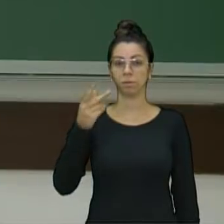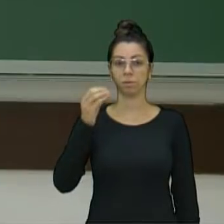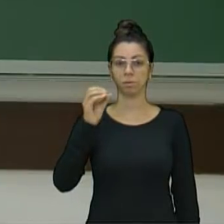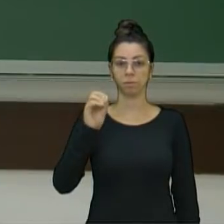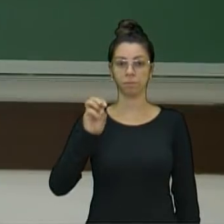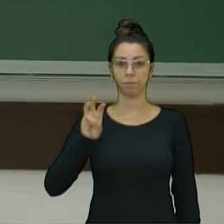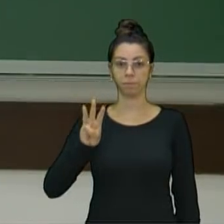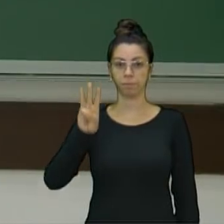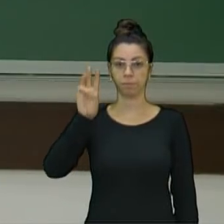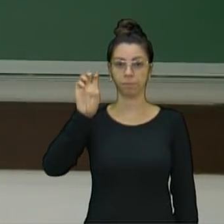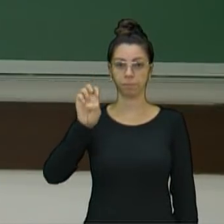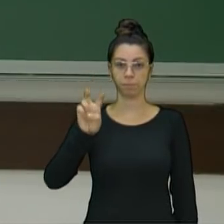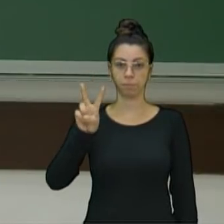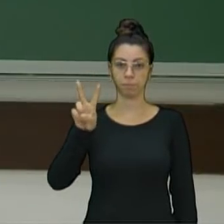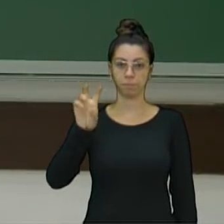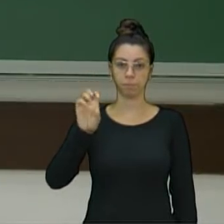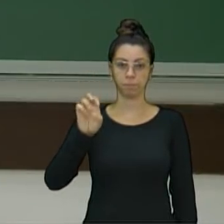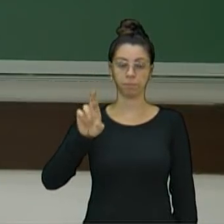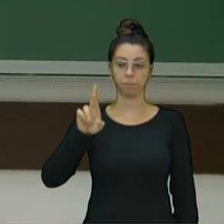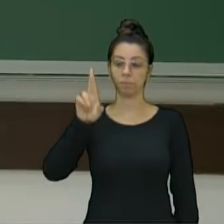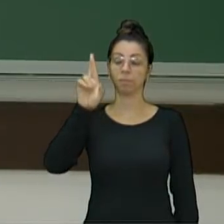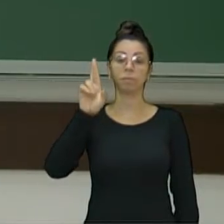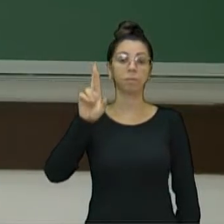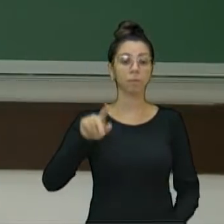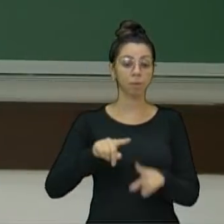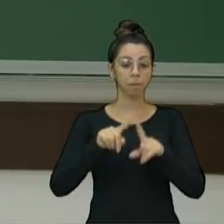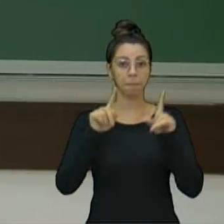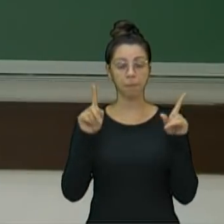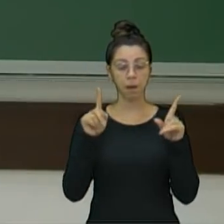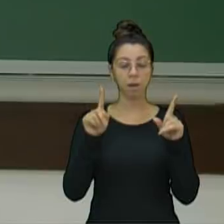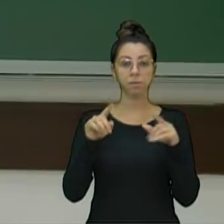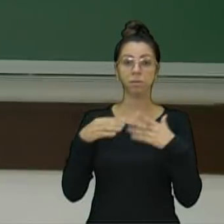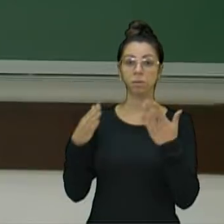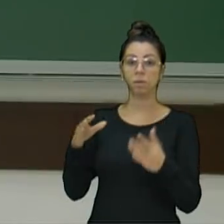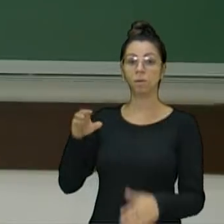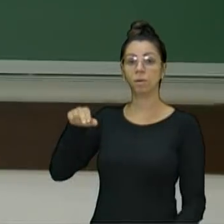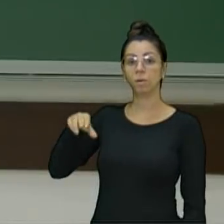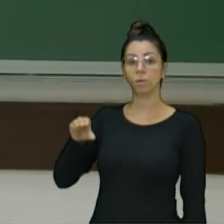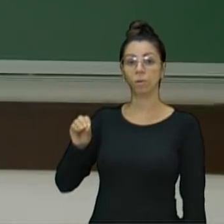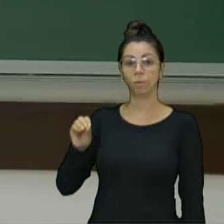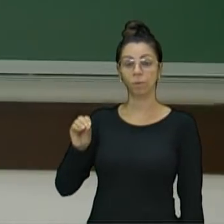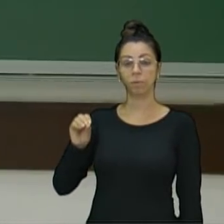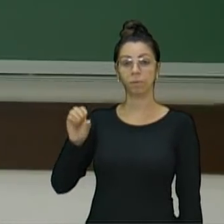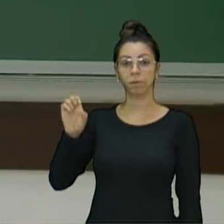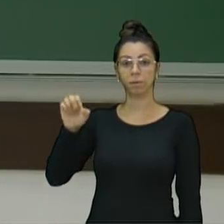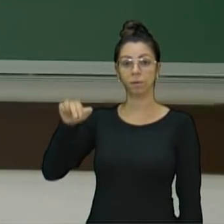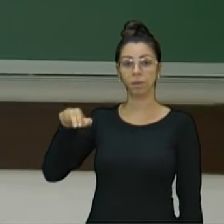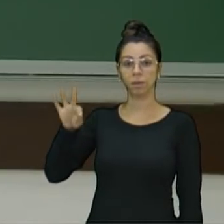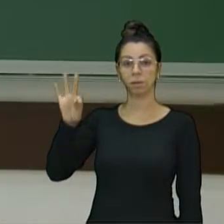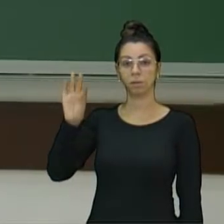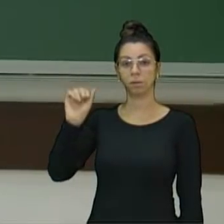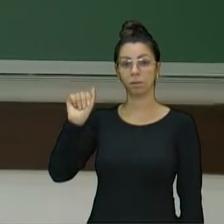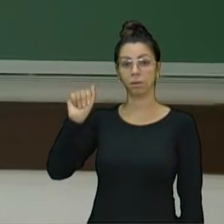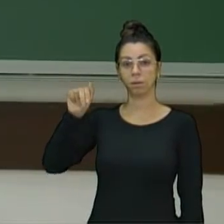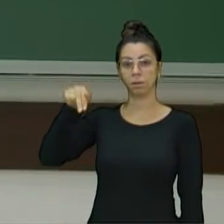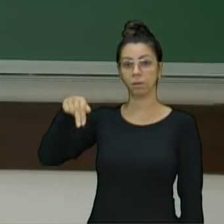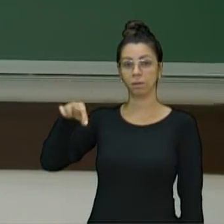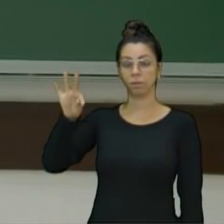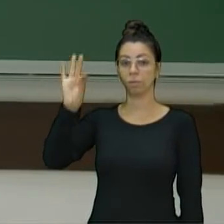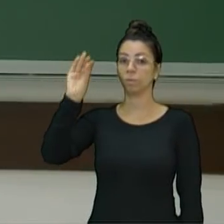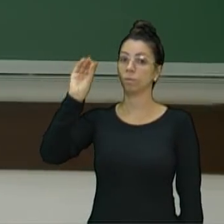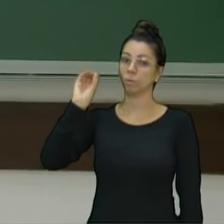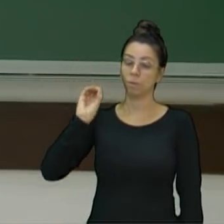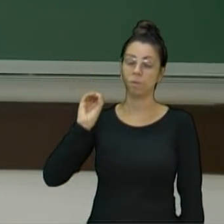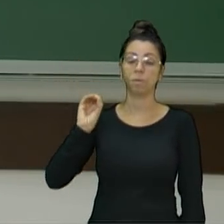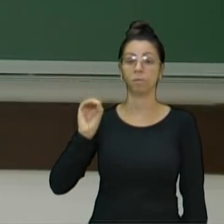but é mas e o however, no entanto. Eles estão ali para dar uma ideia de contraste. Então, é falsa porque